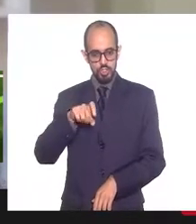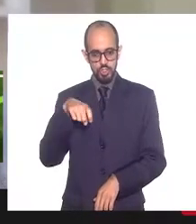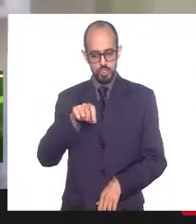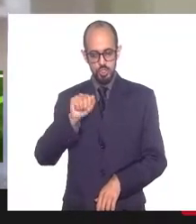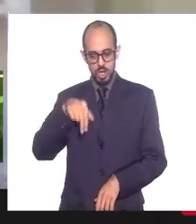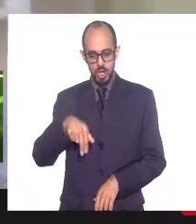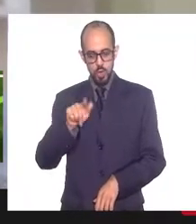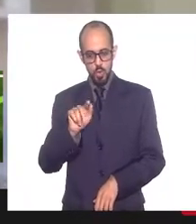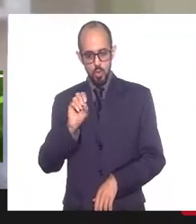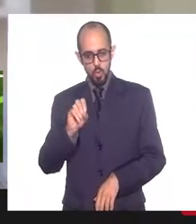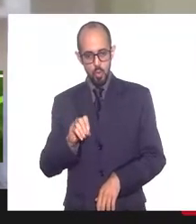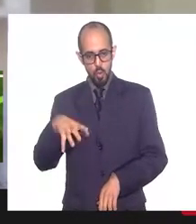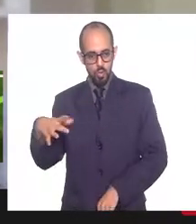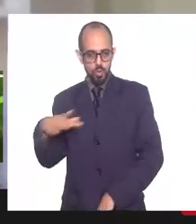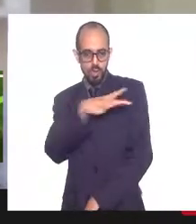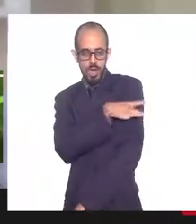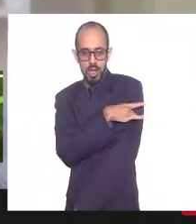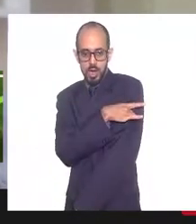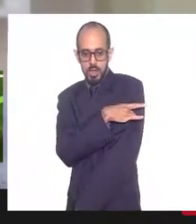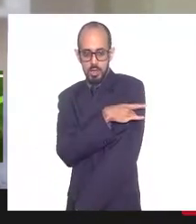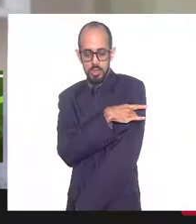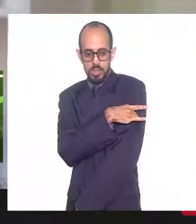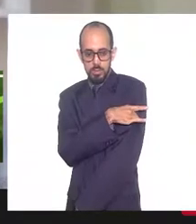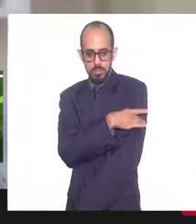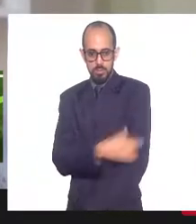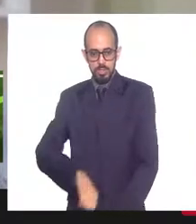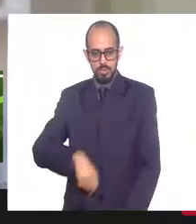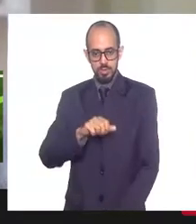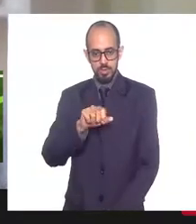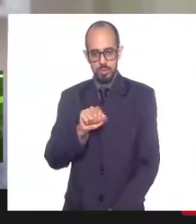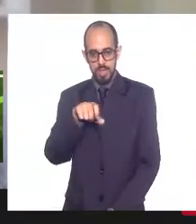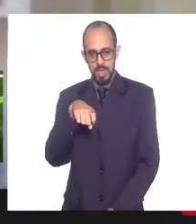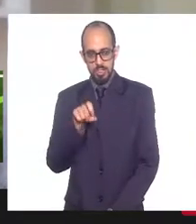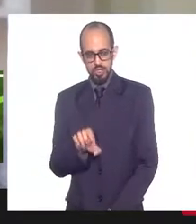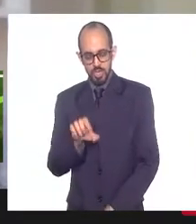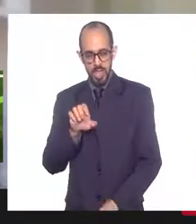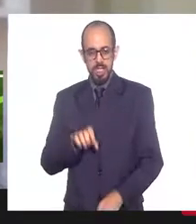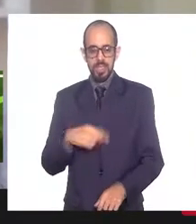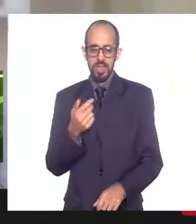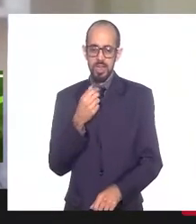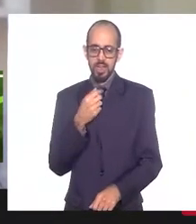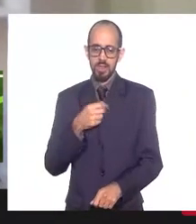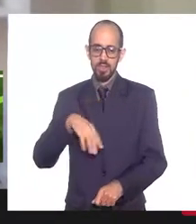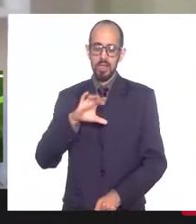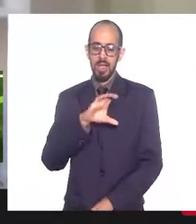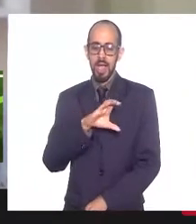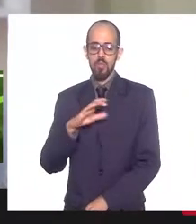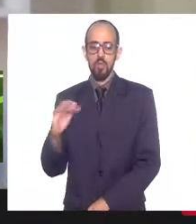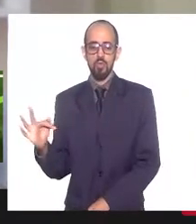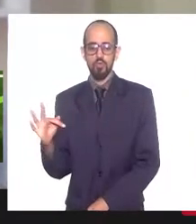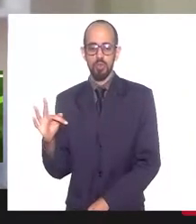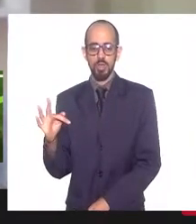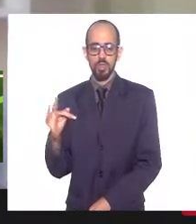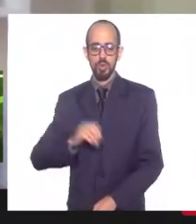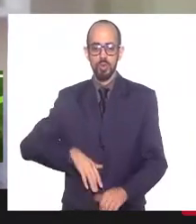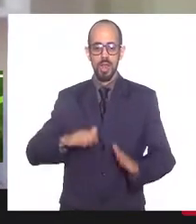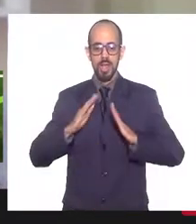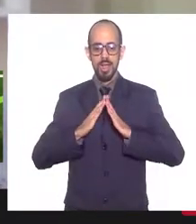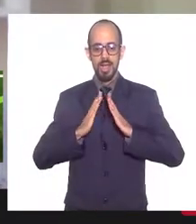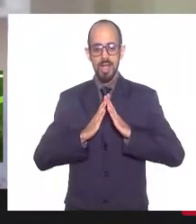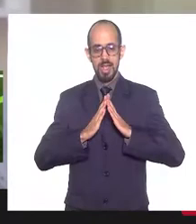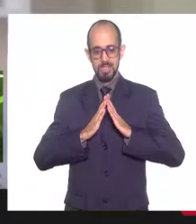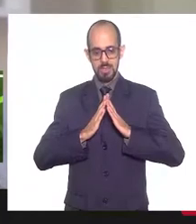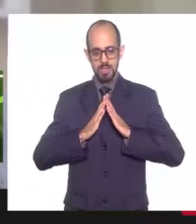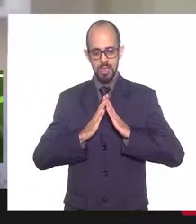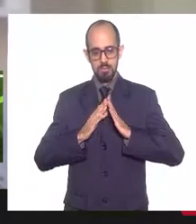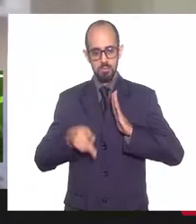Omoaô, no Candomblé de Nação Queto, Ilê Axé, Omodé Ibô, em Cabo Frio, casa de Oxóssi Ibô,